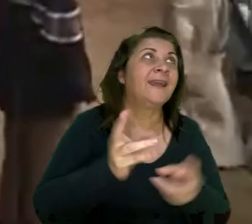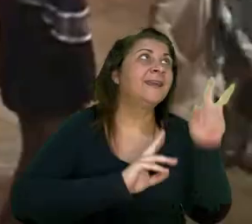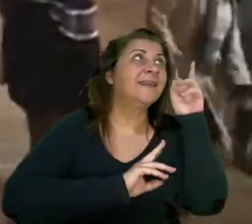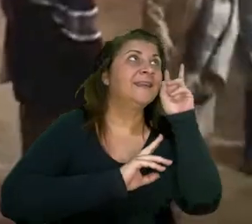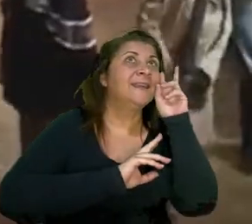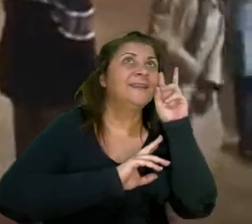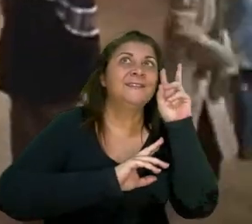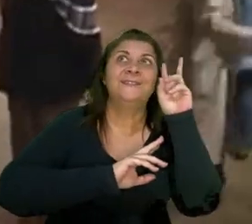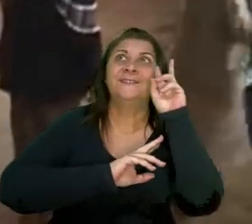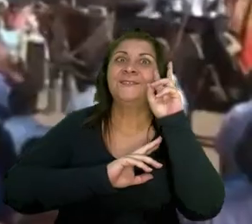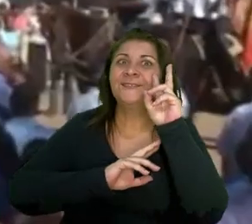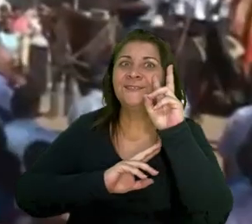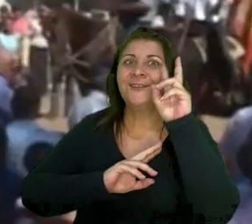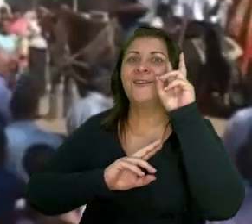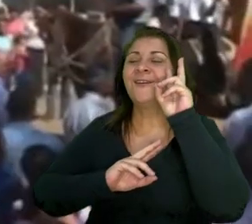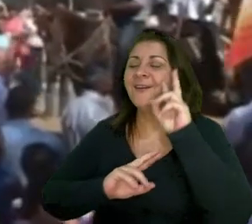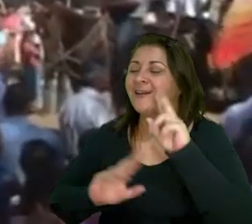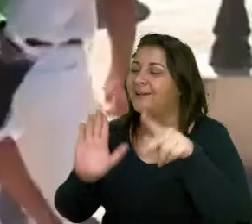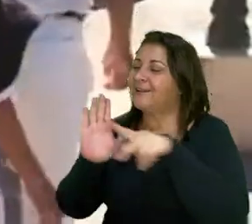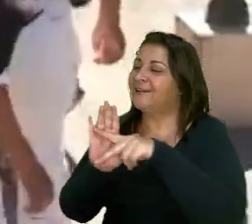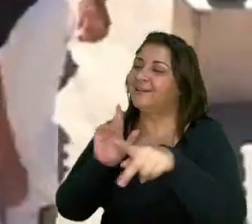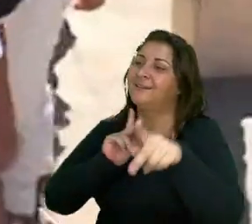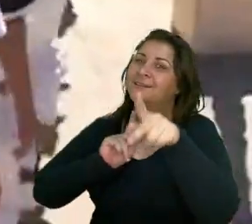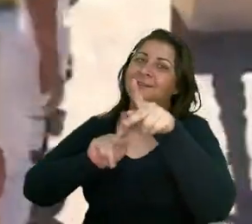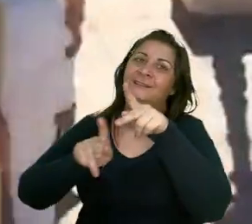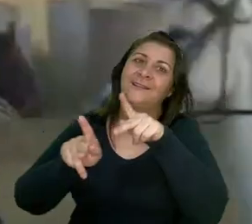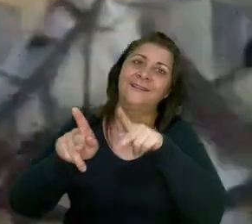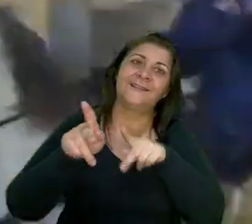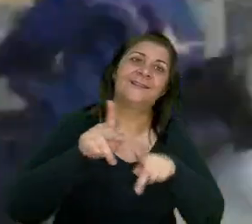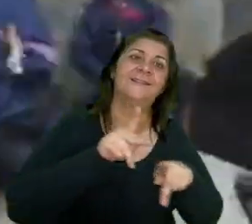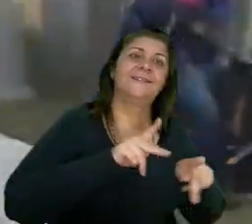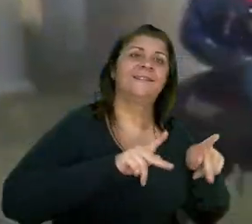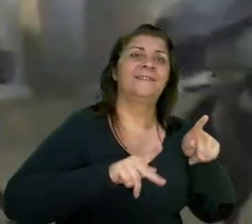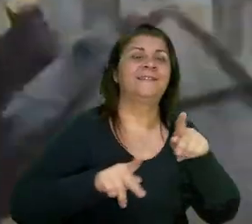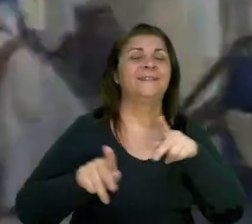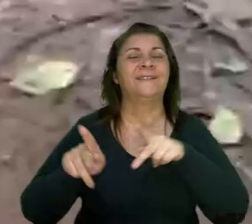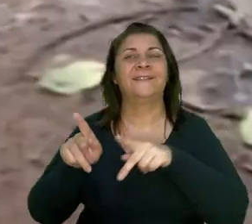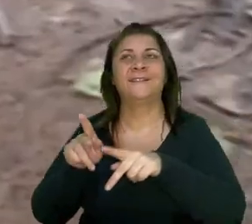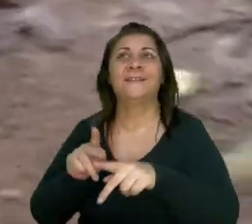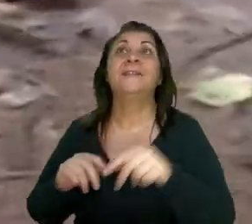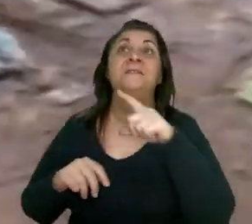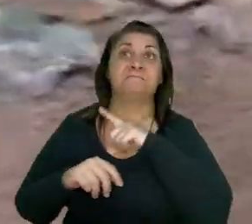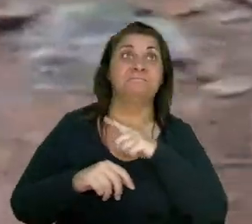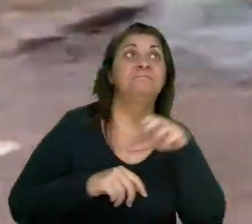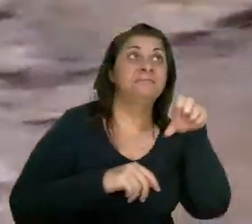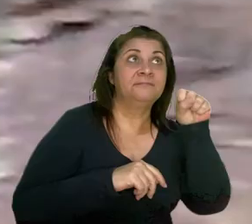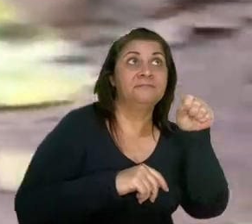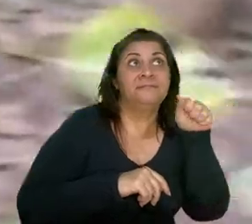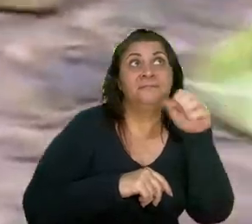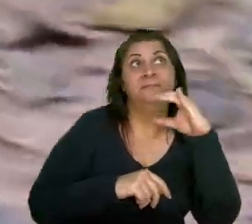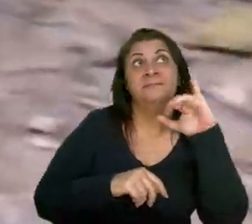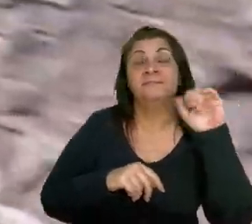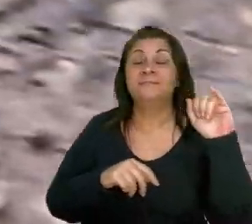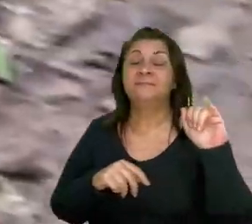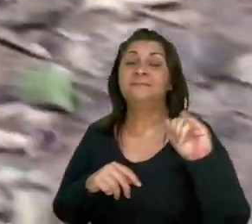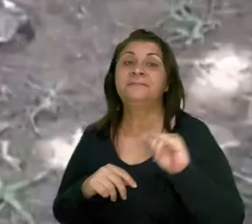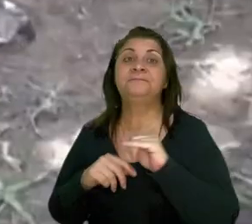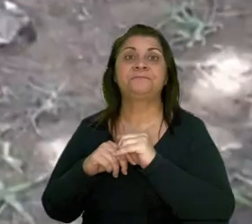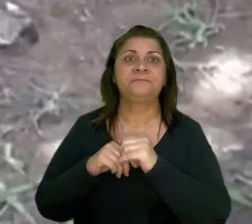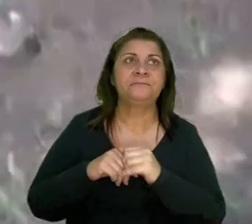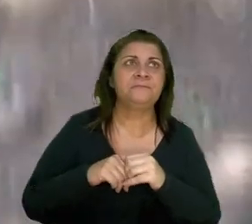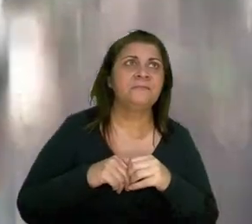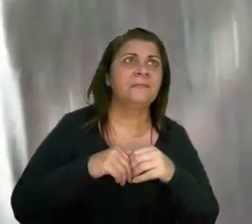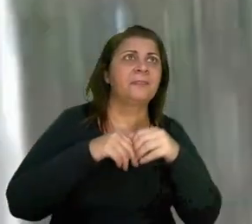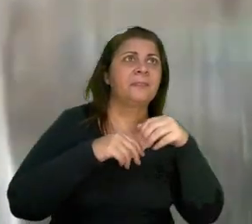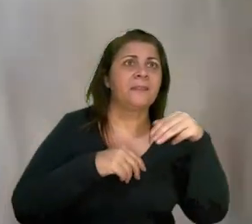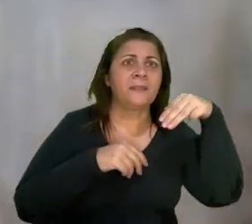Histórias e causos do povo do lugar. Tem saci pererê,